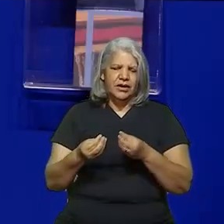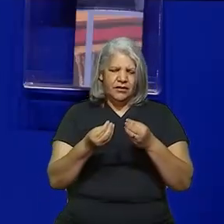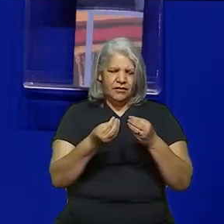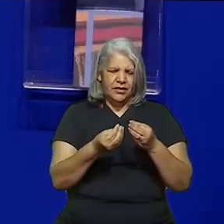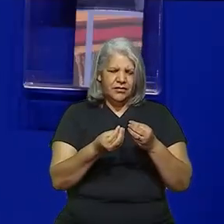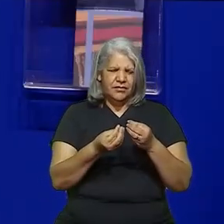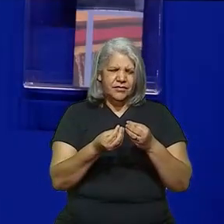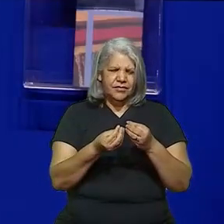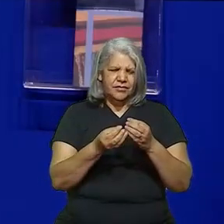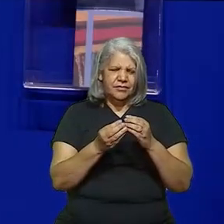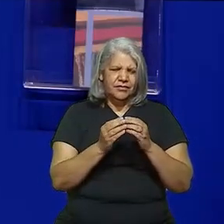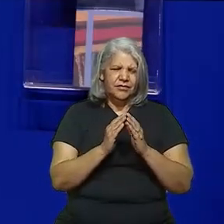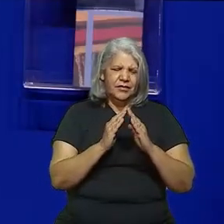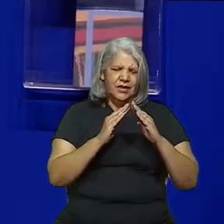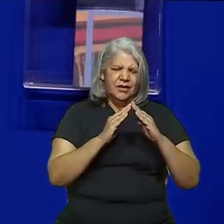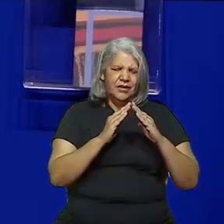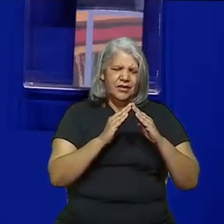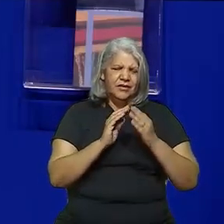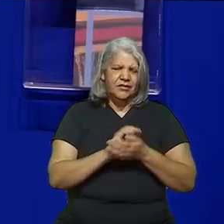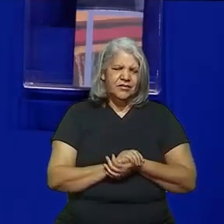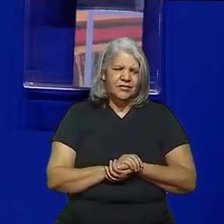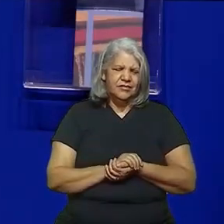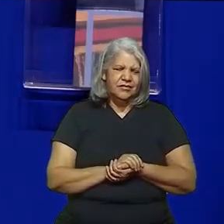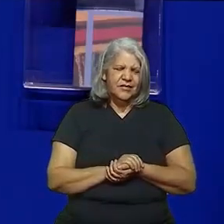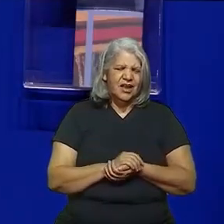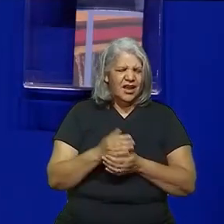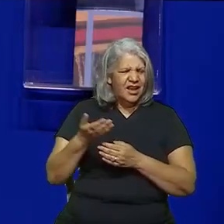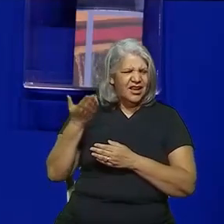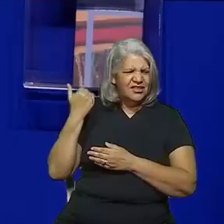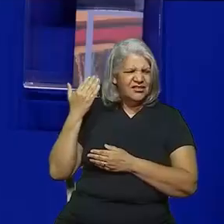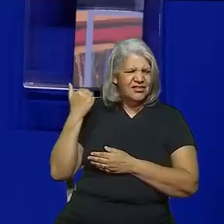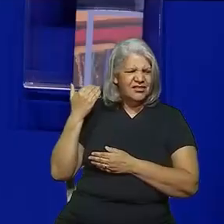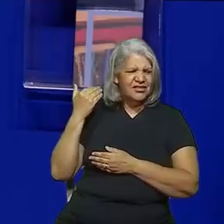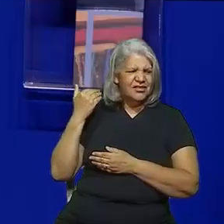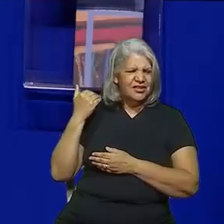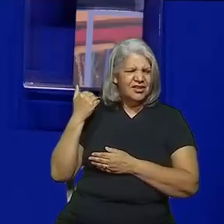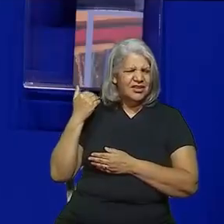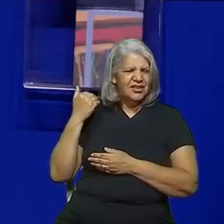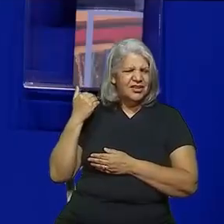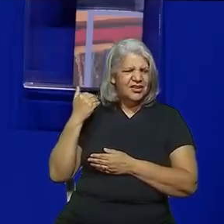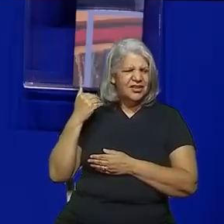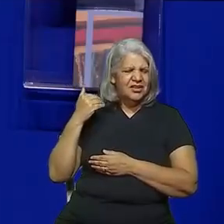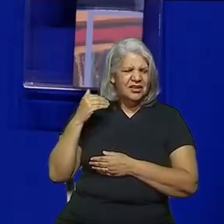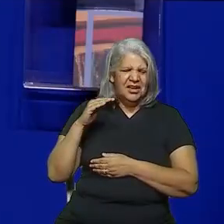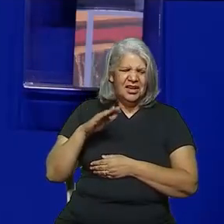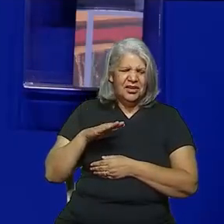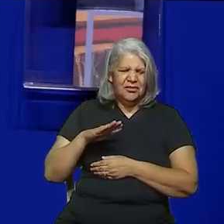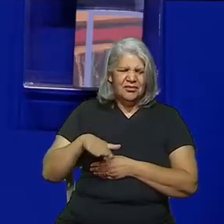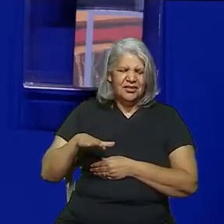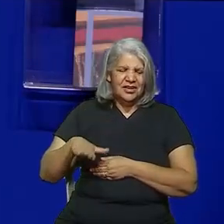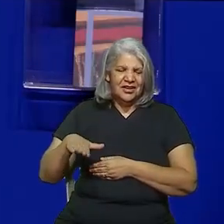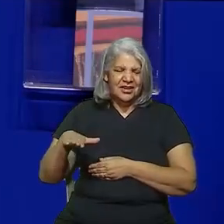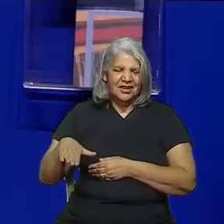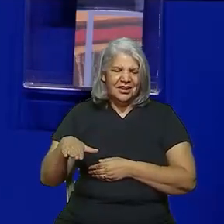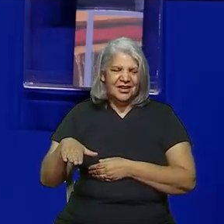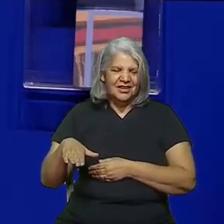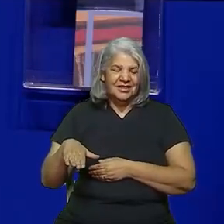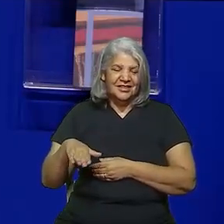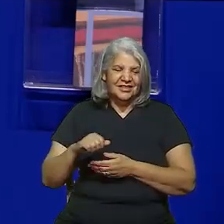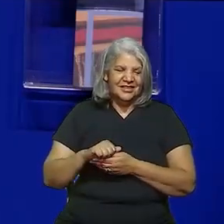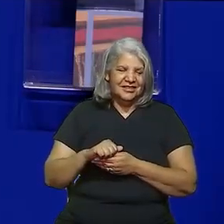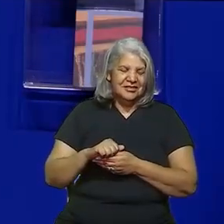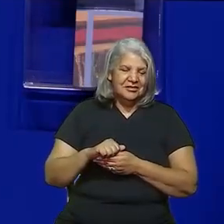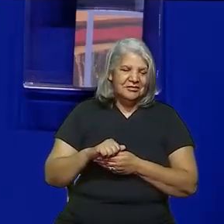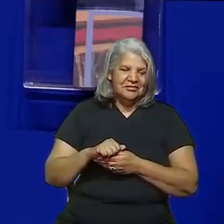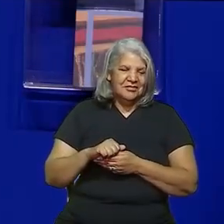sabe? Antigamente era de pequenos delinquentes, crianças delinquentes,